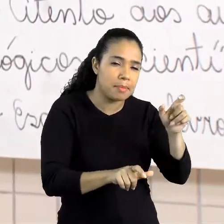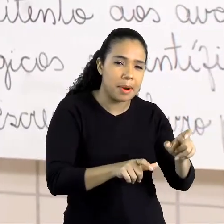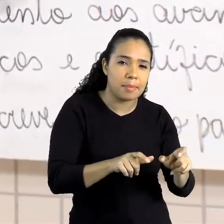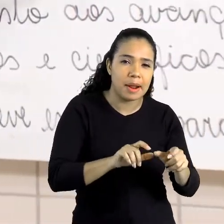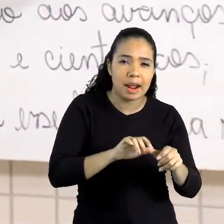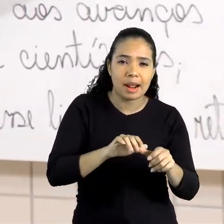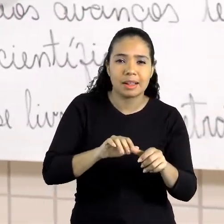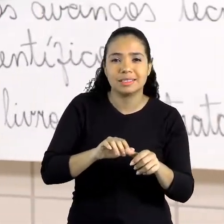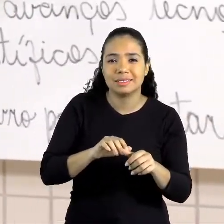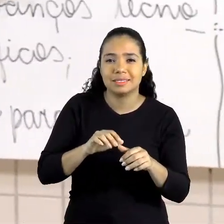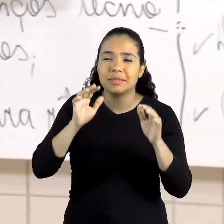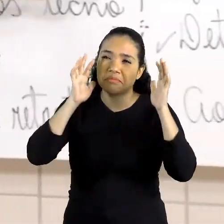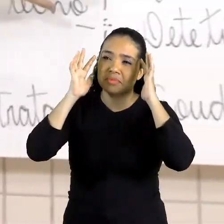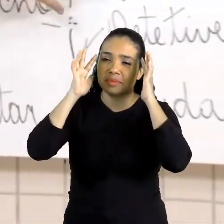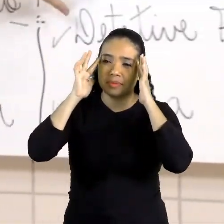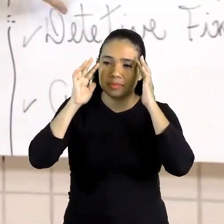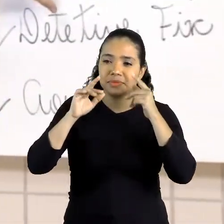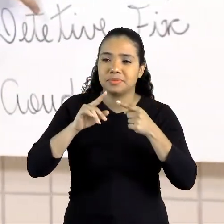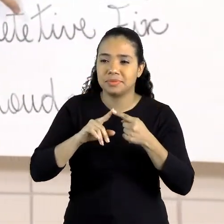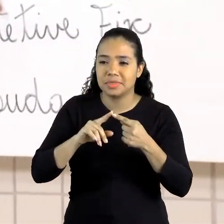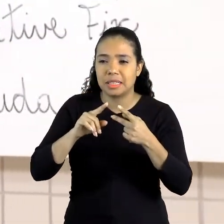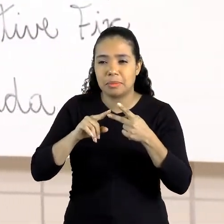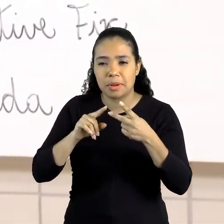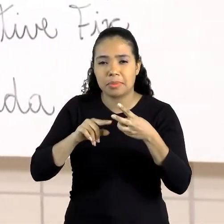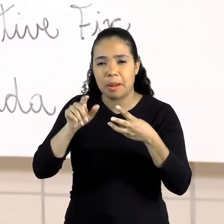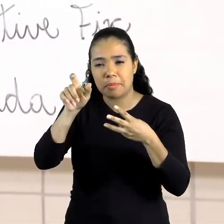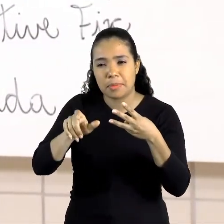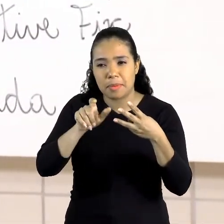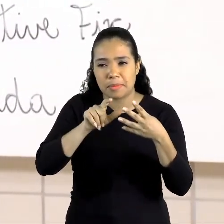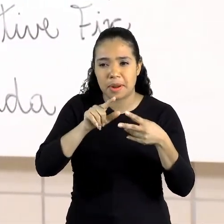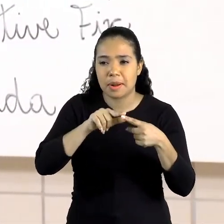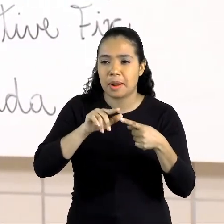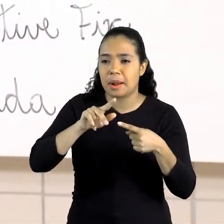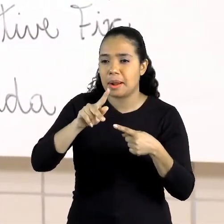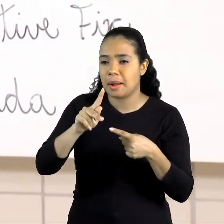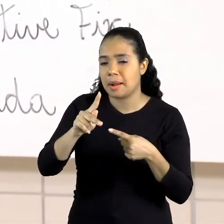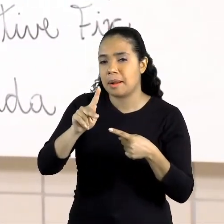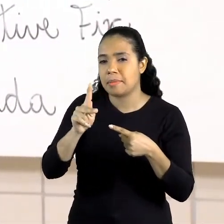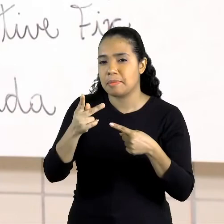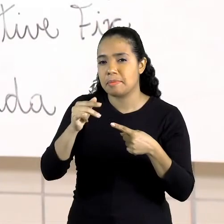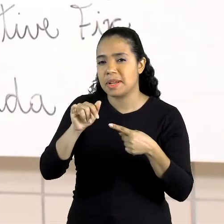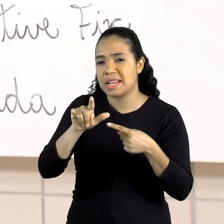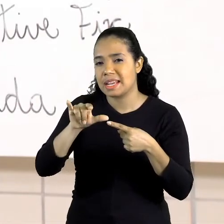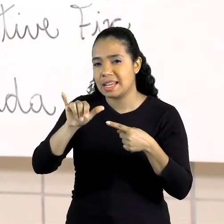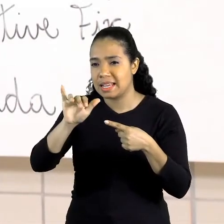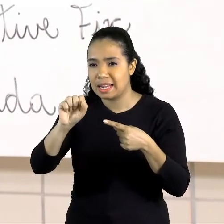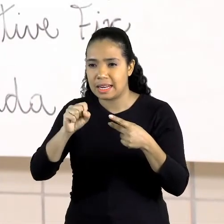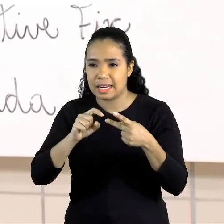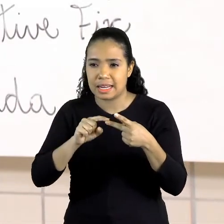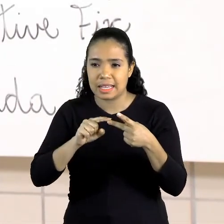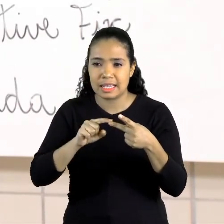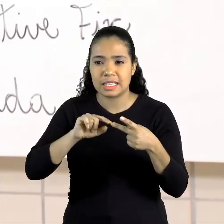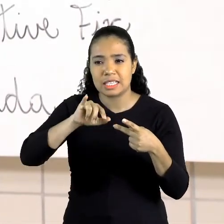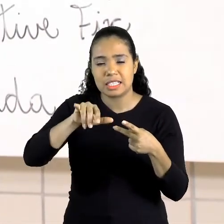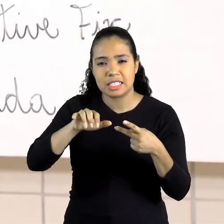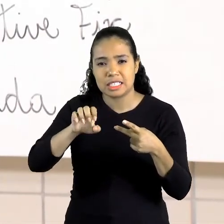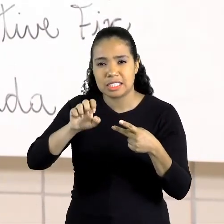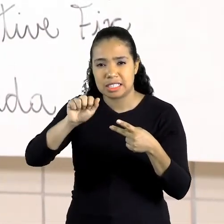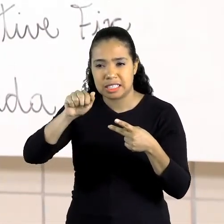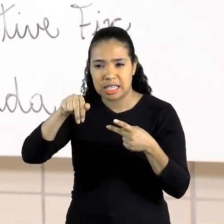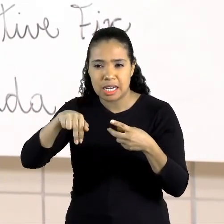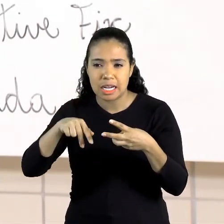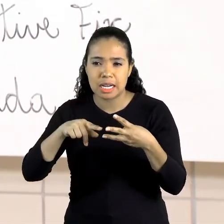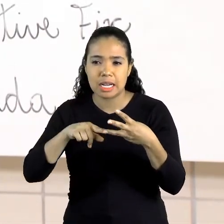Com o Phileas Fogg, com o Jean Passepartout, que é o mordomo, com o detetive Fix, que começa